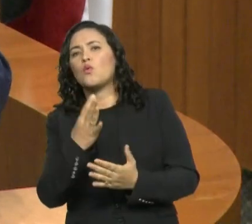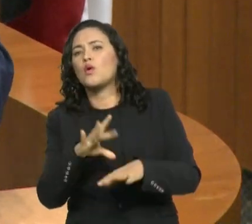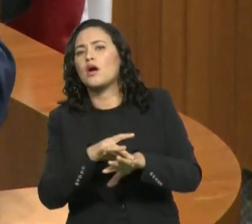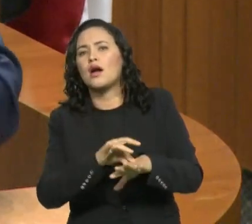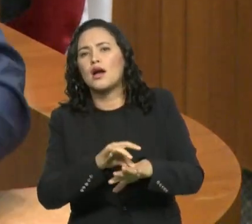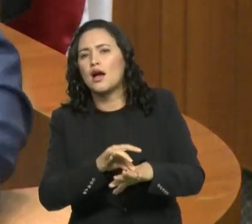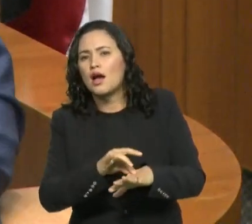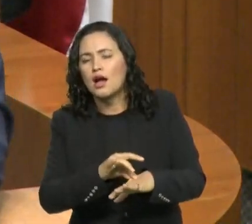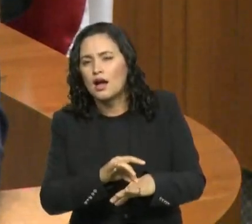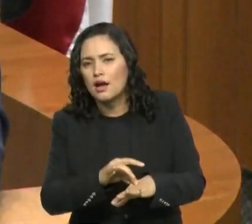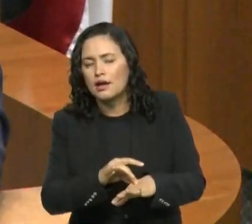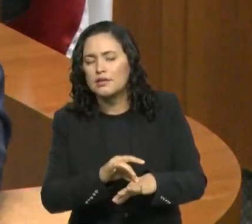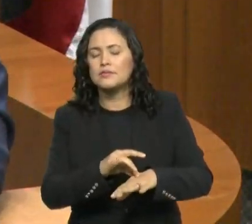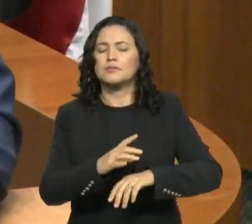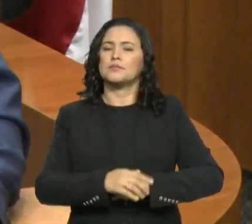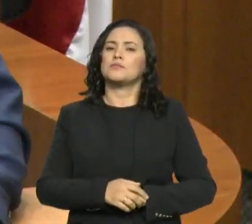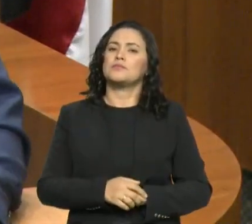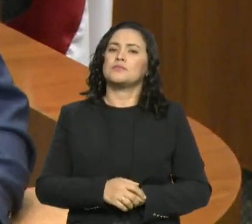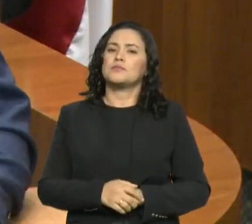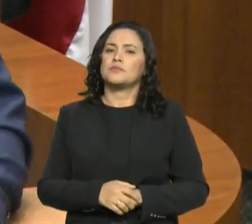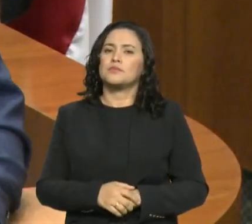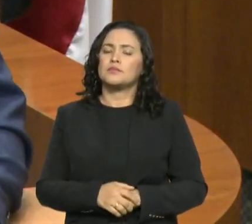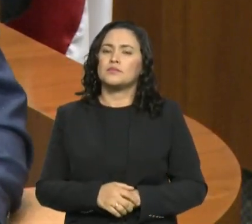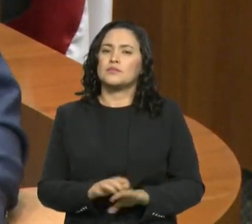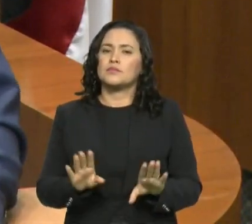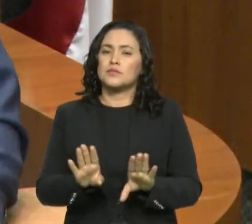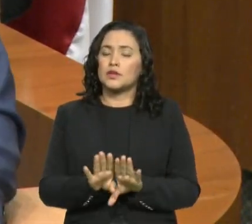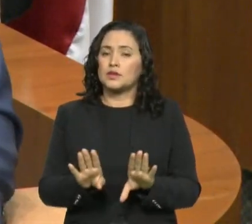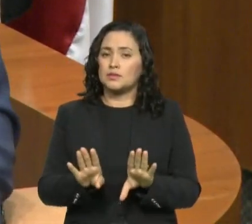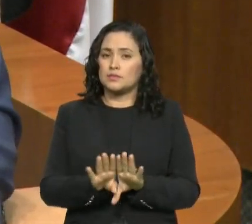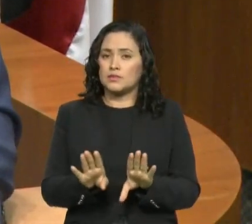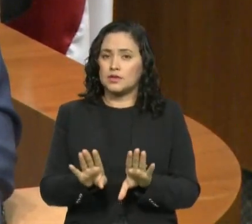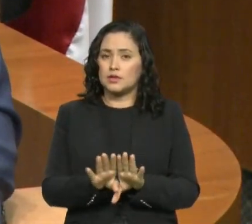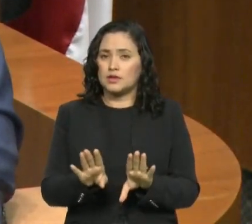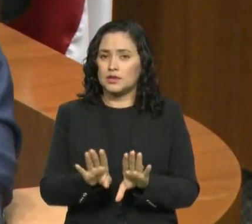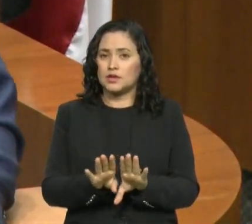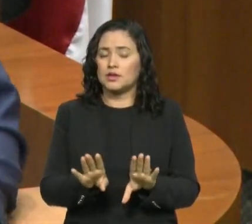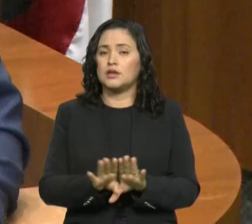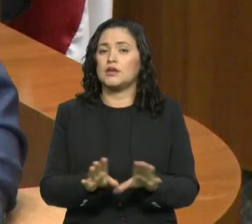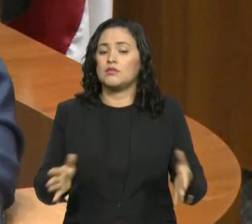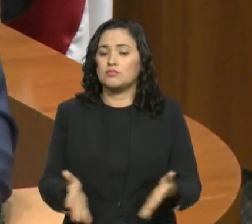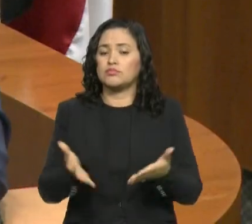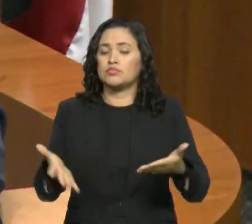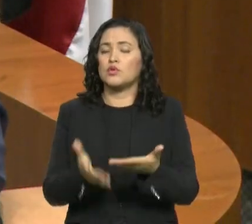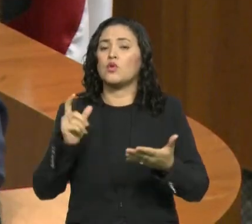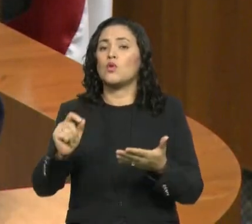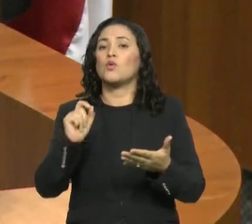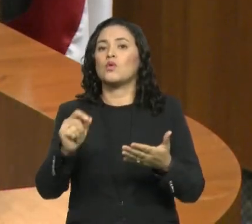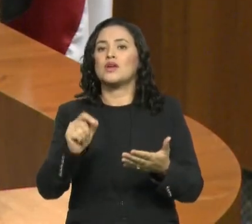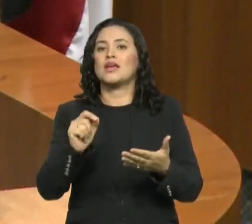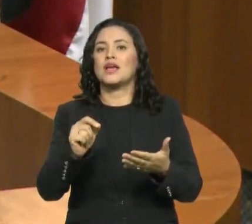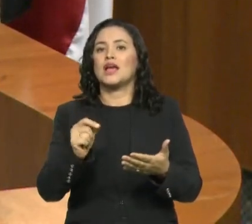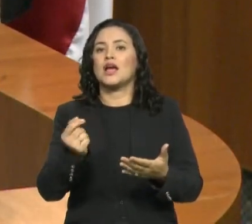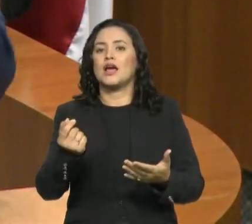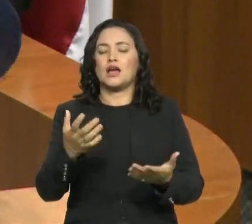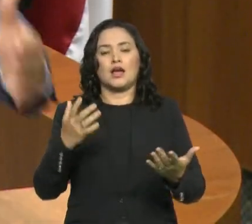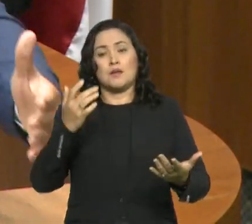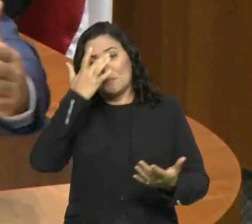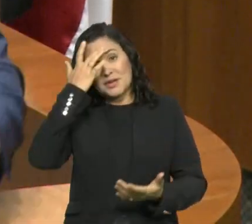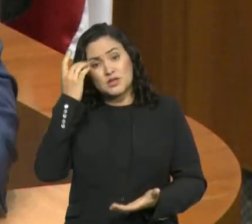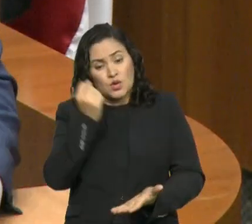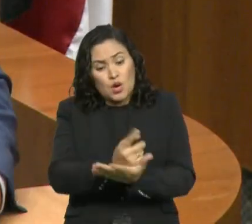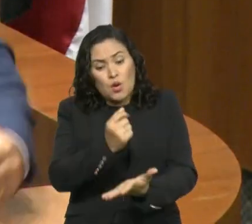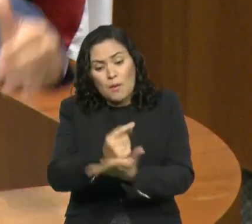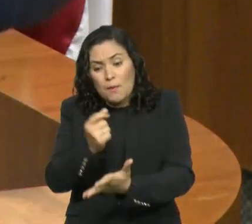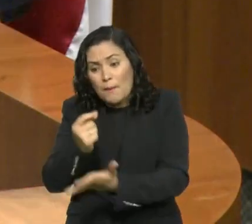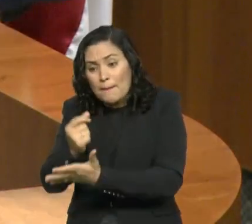balcão, nós daremos oportunidade para a levantar o consumo. Aumentando o consumo, claro, vai